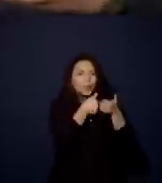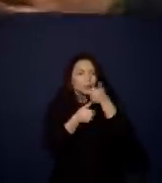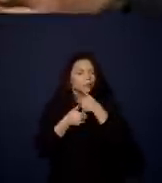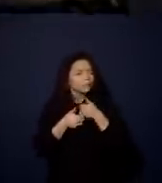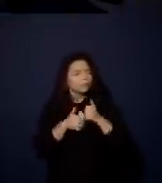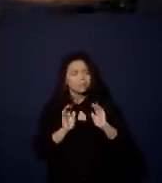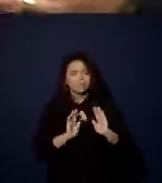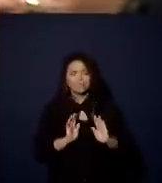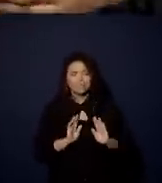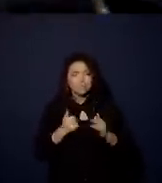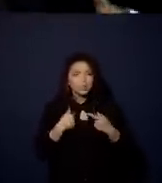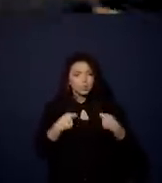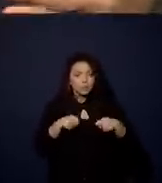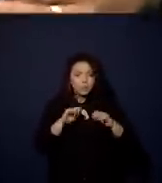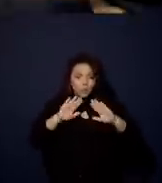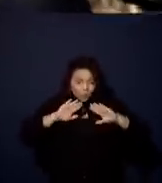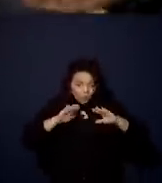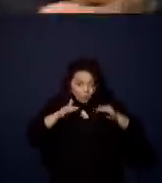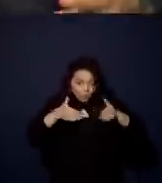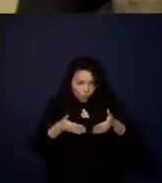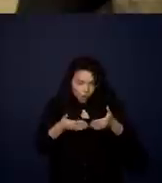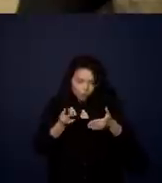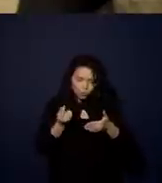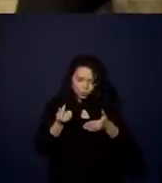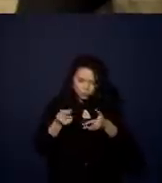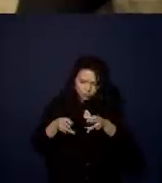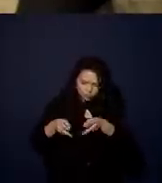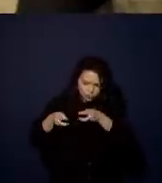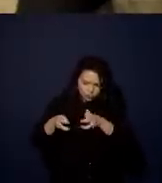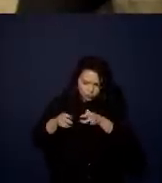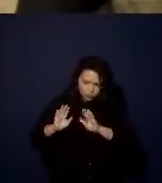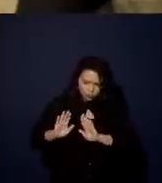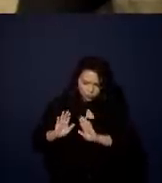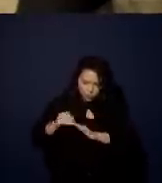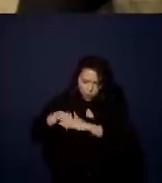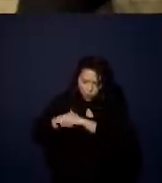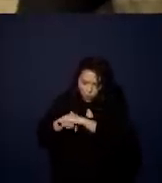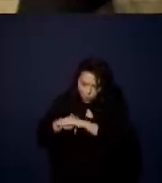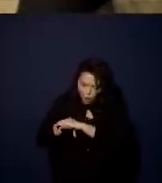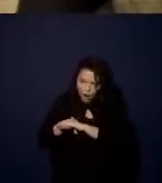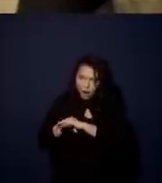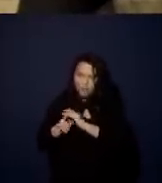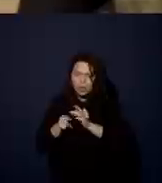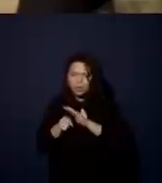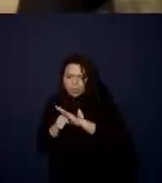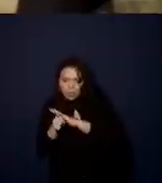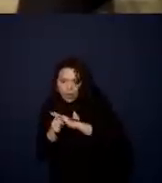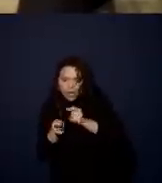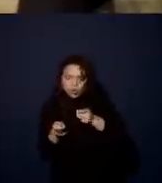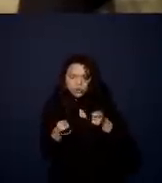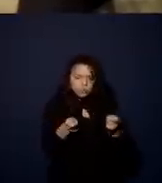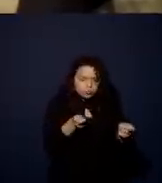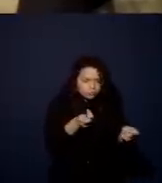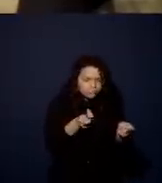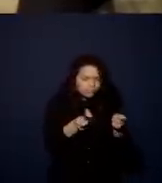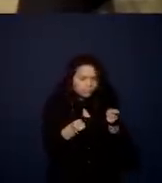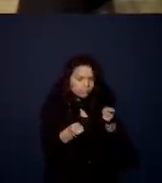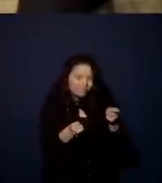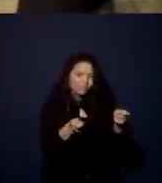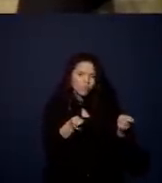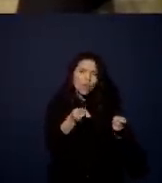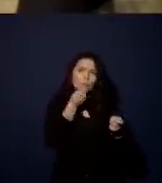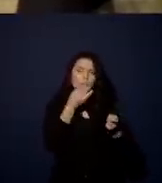no seu DNA foco caixa rentabilidade acho que tá num bom momento agora nós lá em